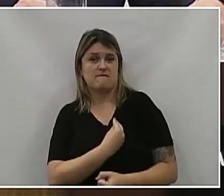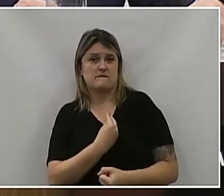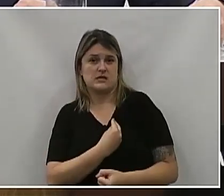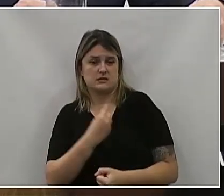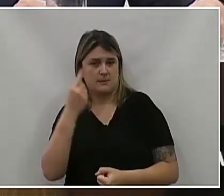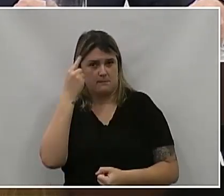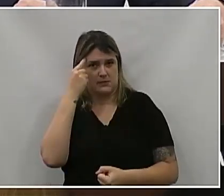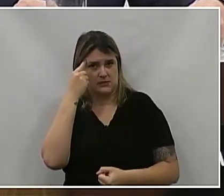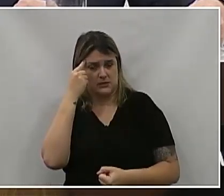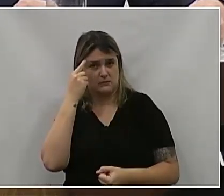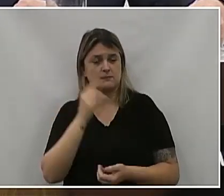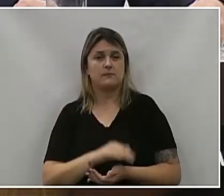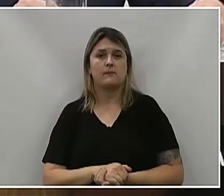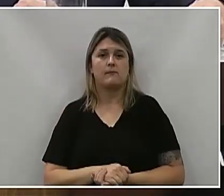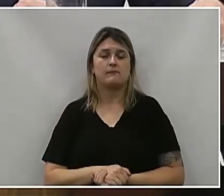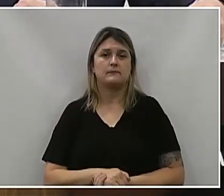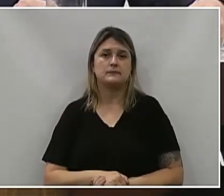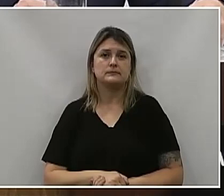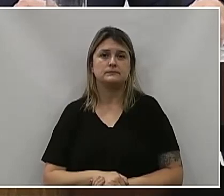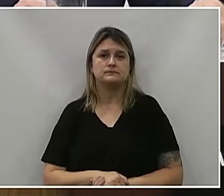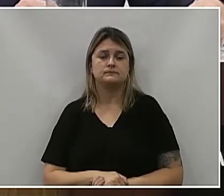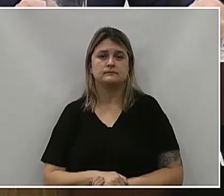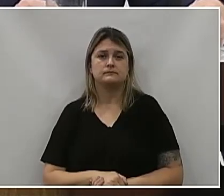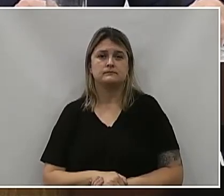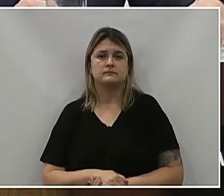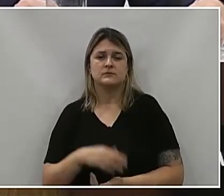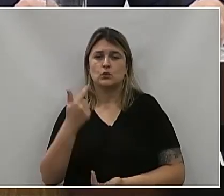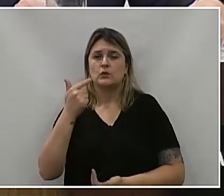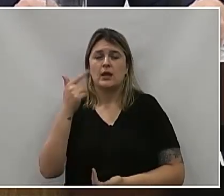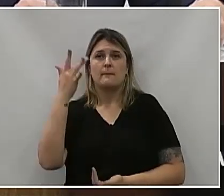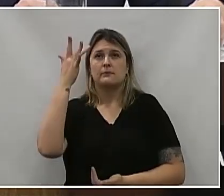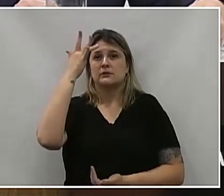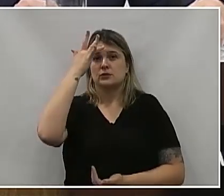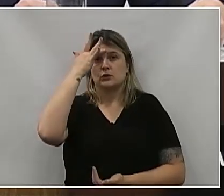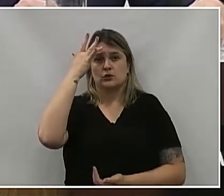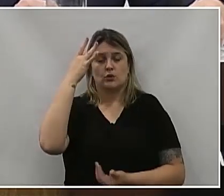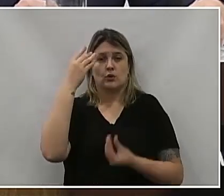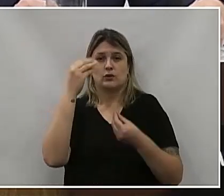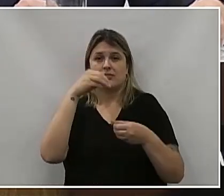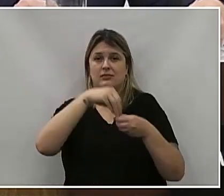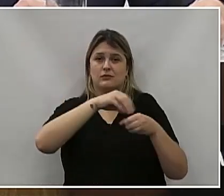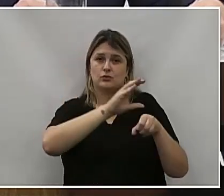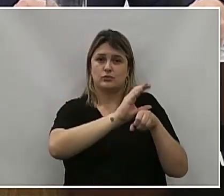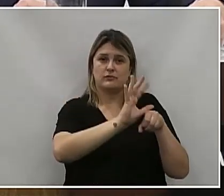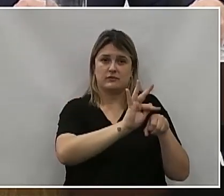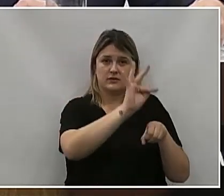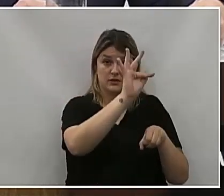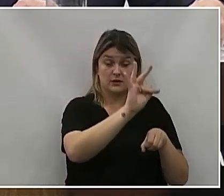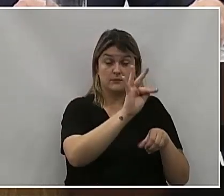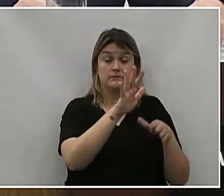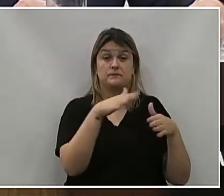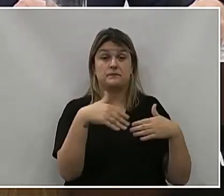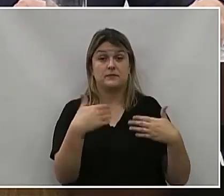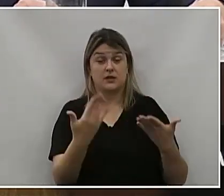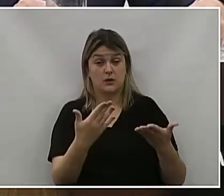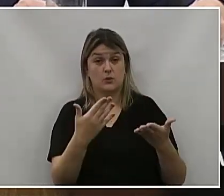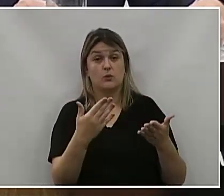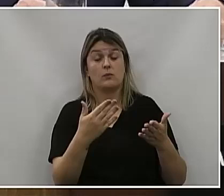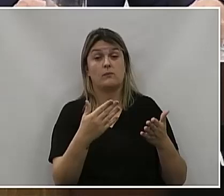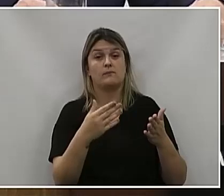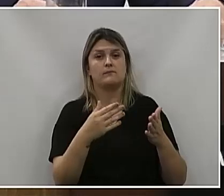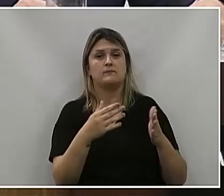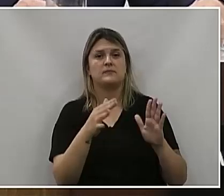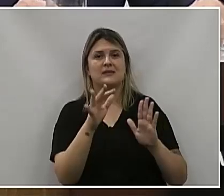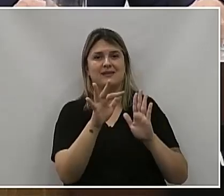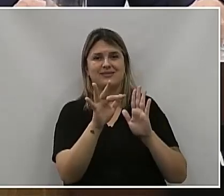receber conteúdo concreto. Não há preceitos absolutos em nosso ordenamento constitucional. Coloca-se assim na própria